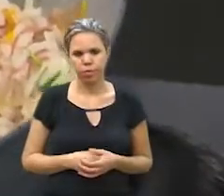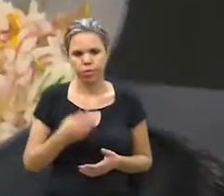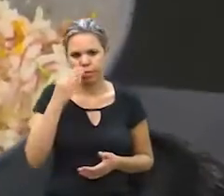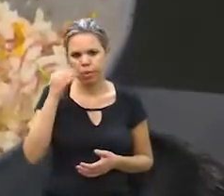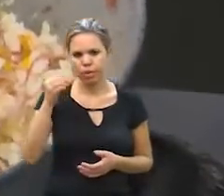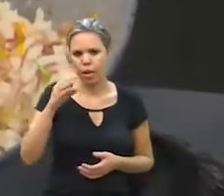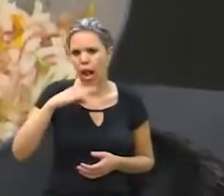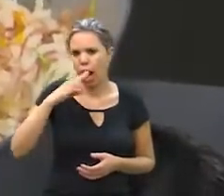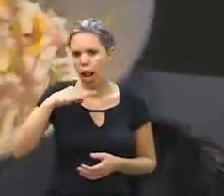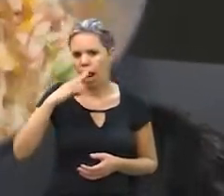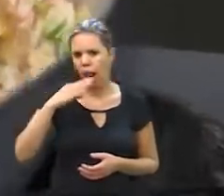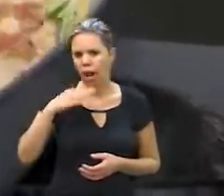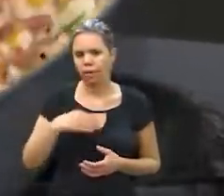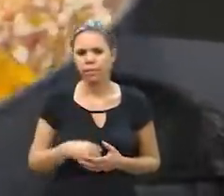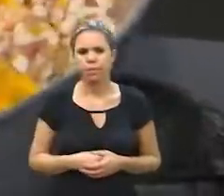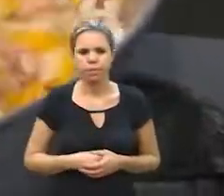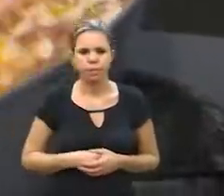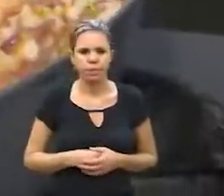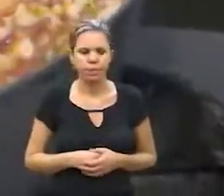Sal e pimenta.